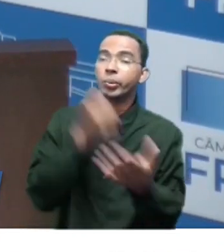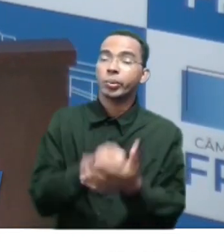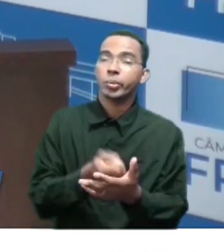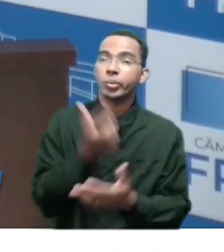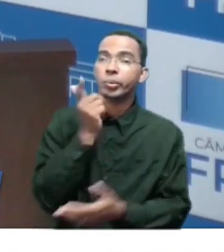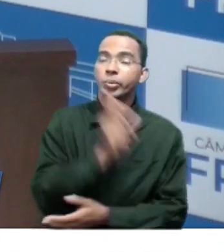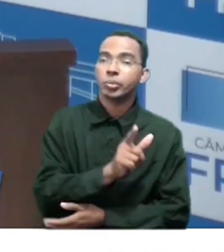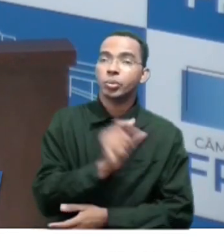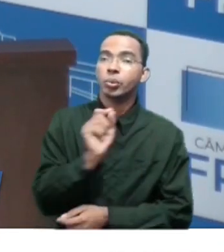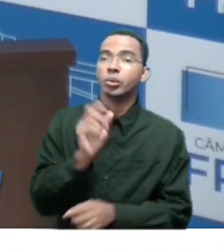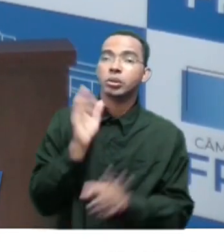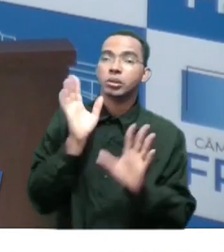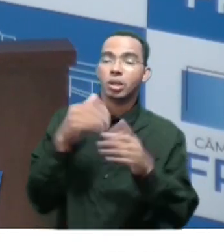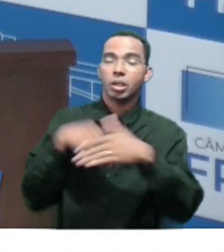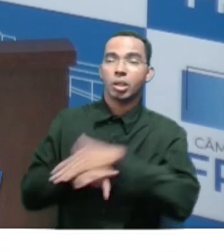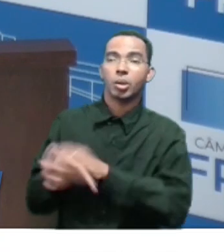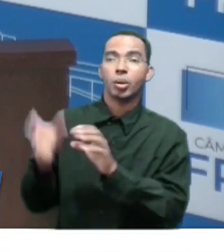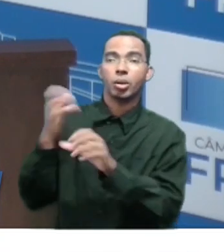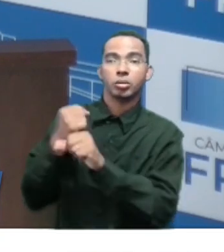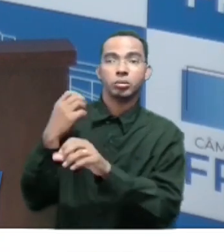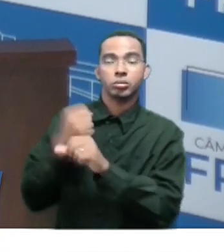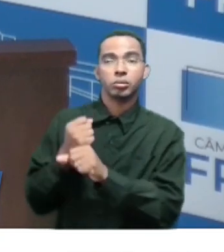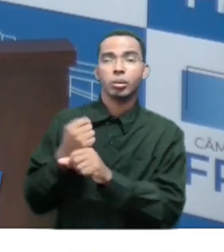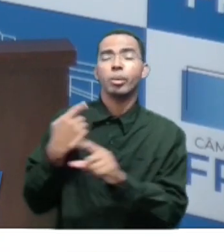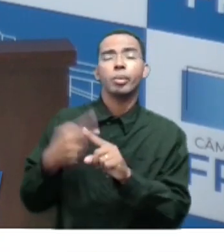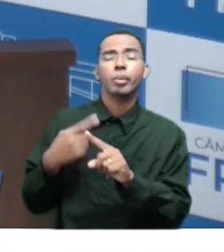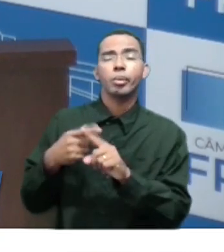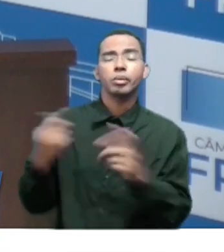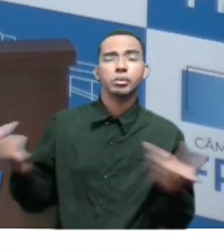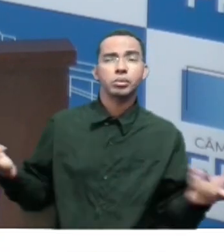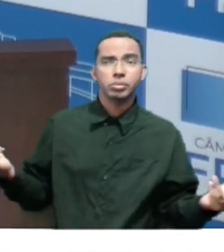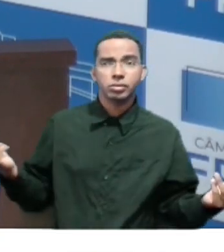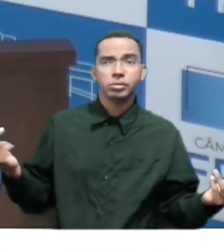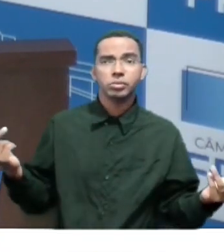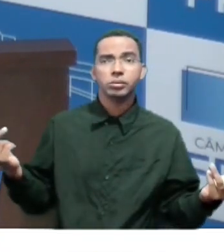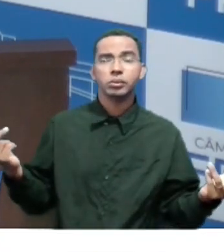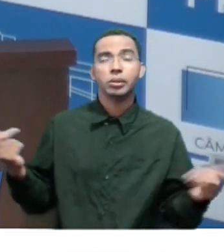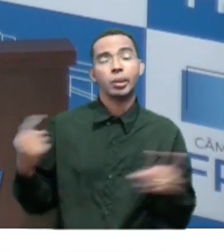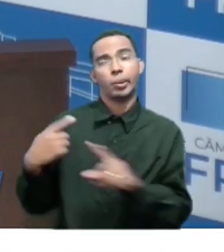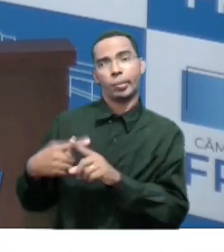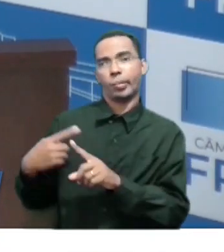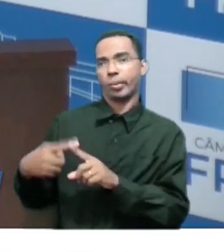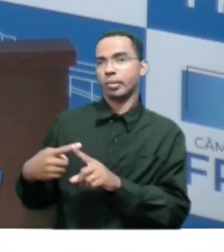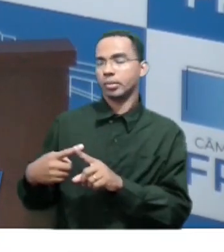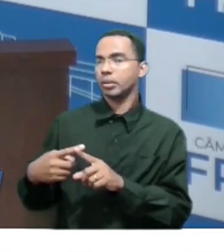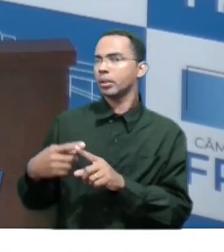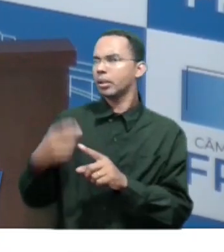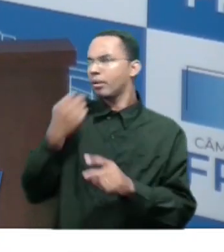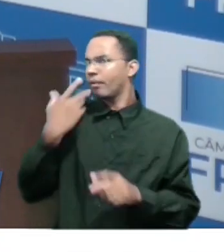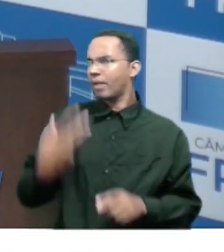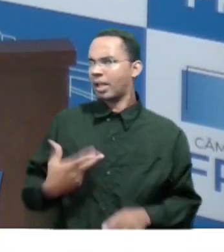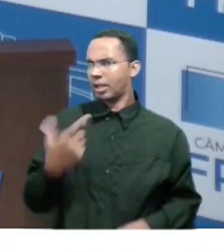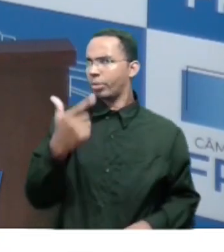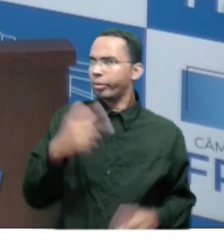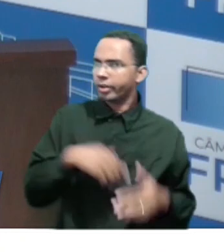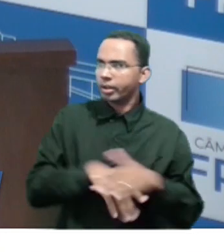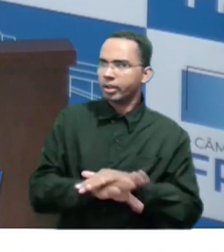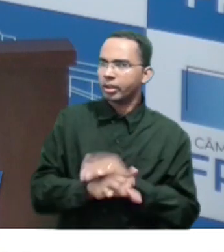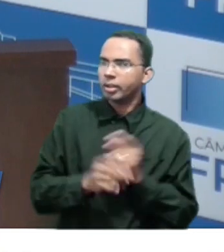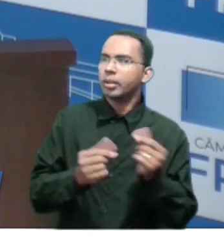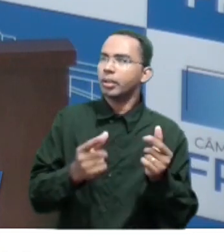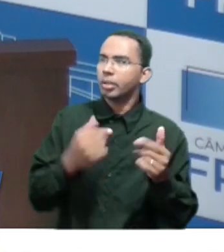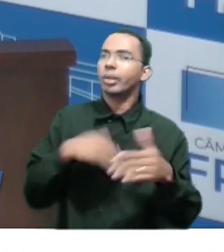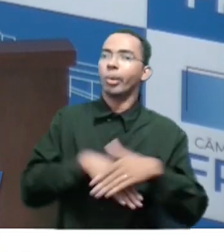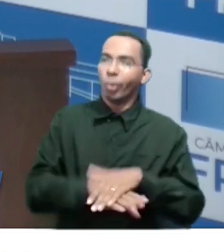que estava orçado? Por quê? Porque falar que não tinha dinheiro não é verdade, porque sobrou dinheiro